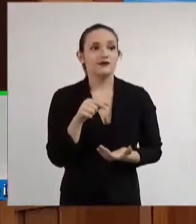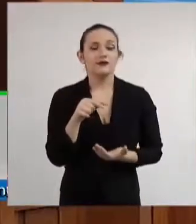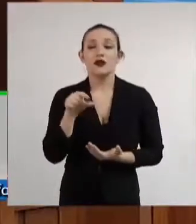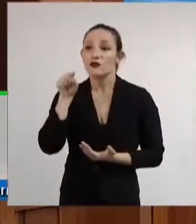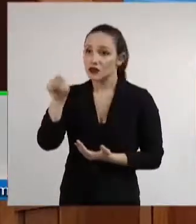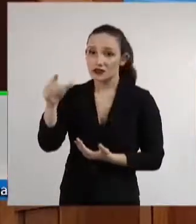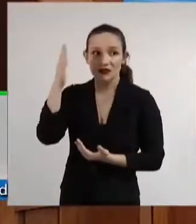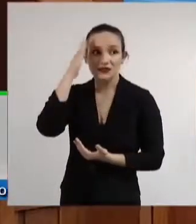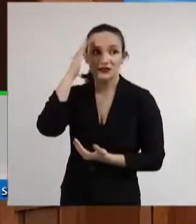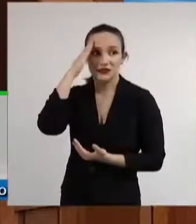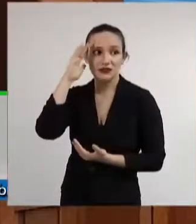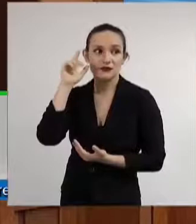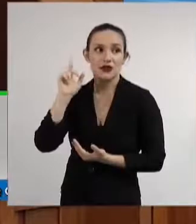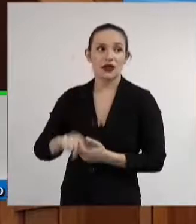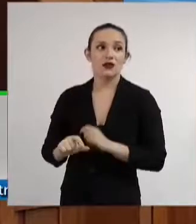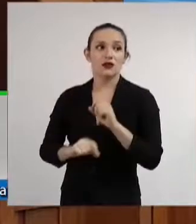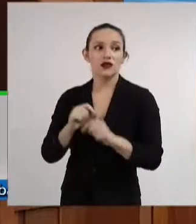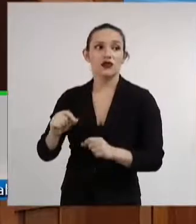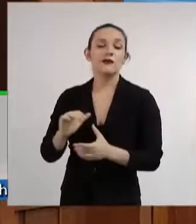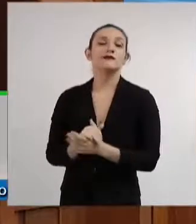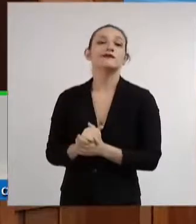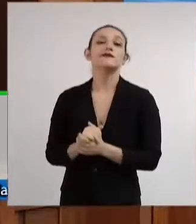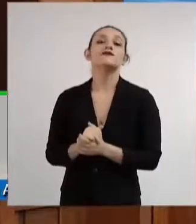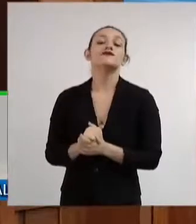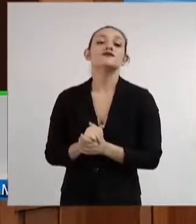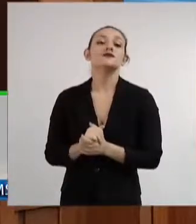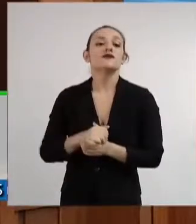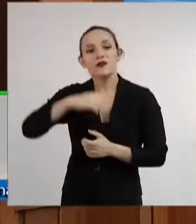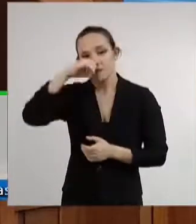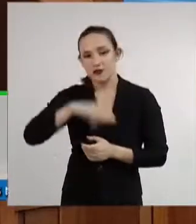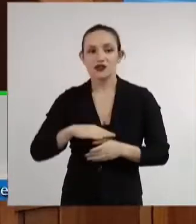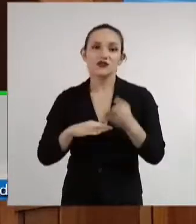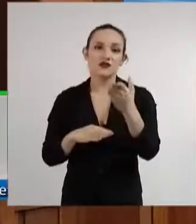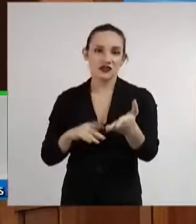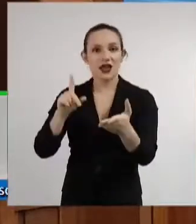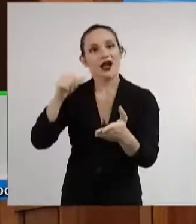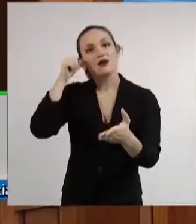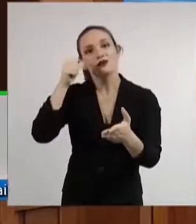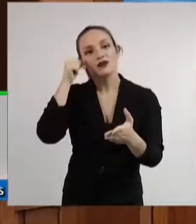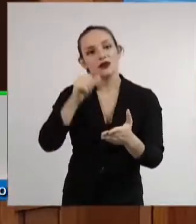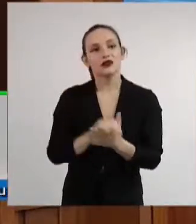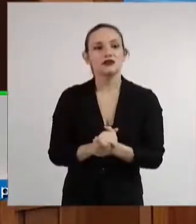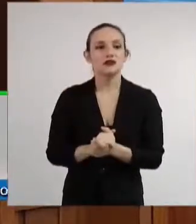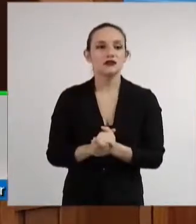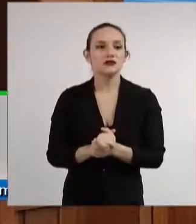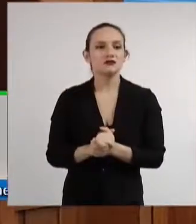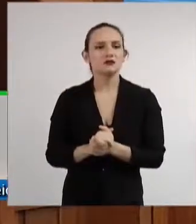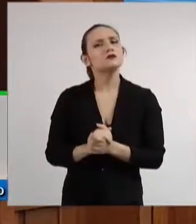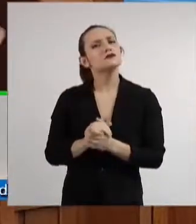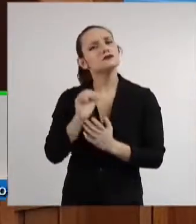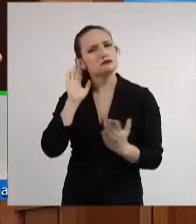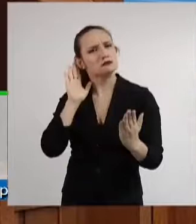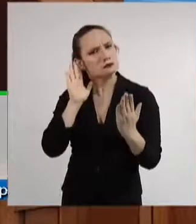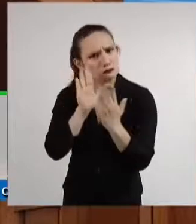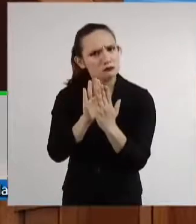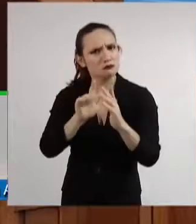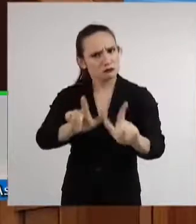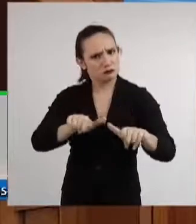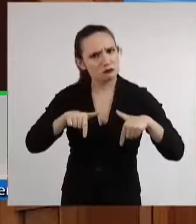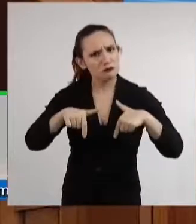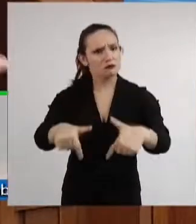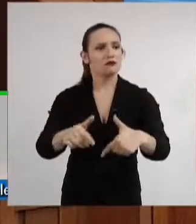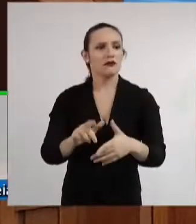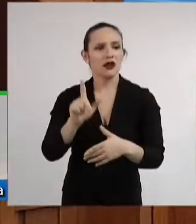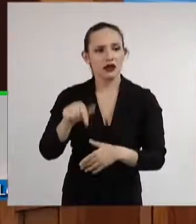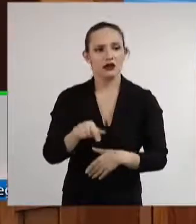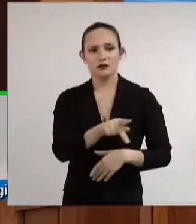referente à violência contra a mulher, e nada melhor do que termos hoje uma mulher combativa, uma mulher nesse